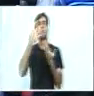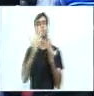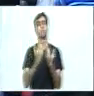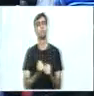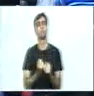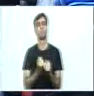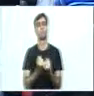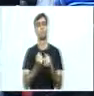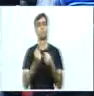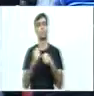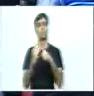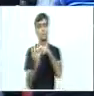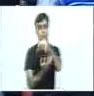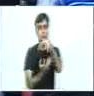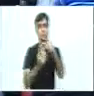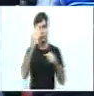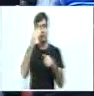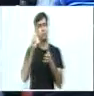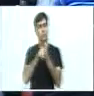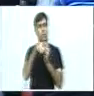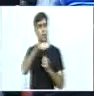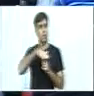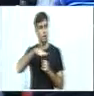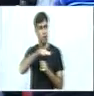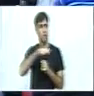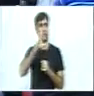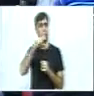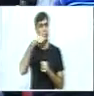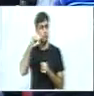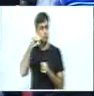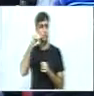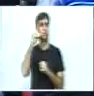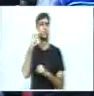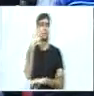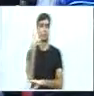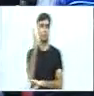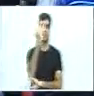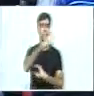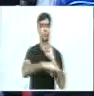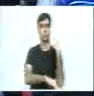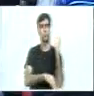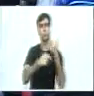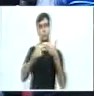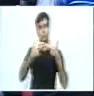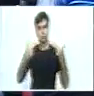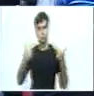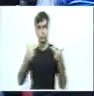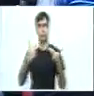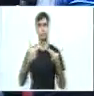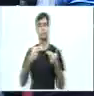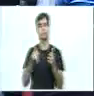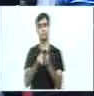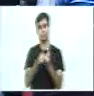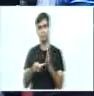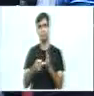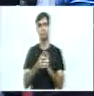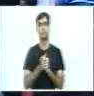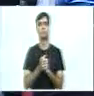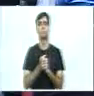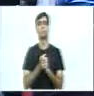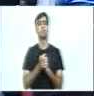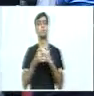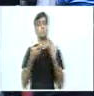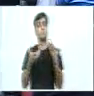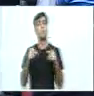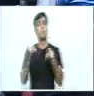que compreende também funcionários da Fundação Estadual do Meio Ambiente, Instituto Estadual de Florestas